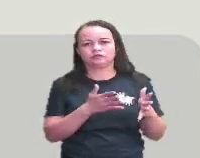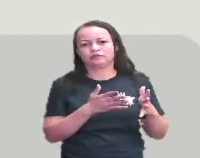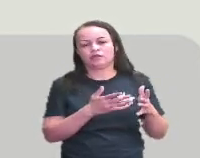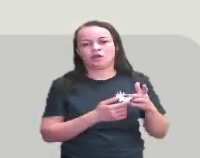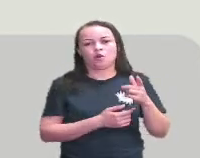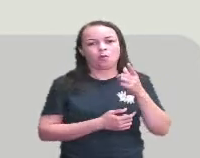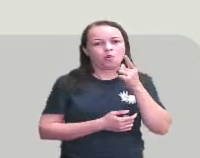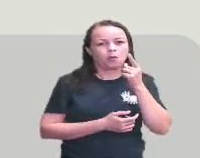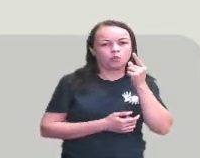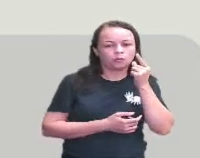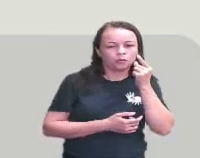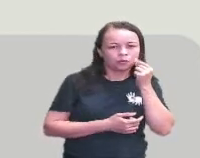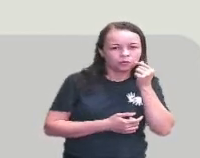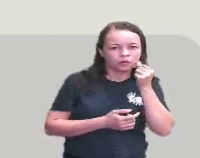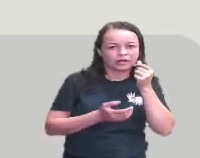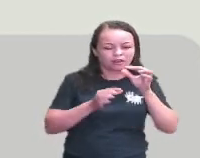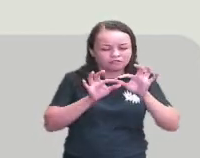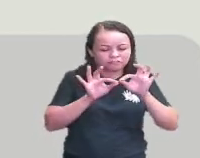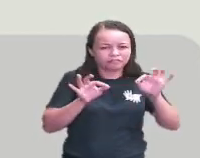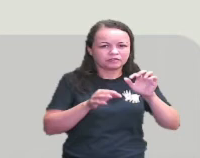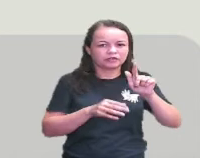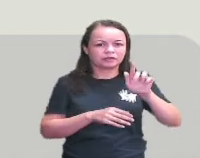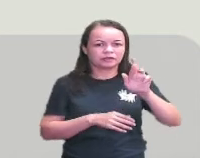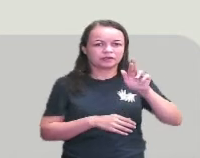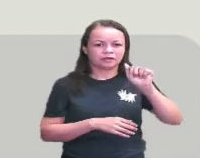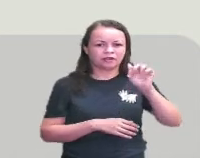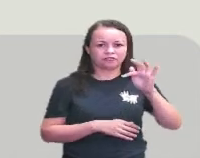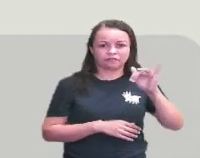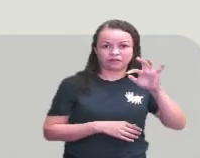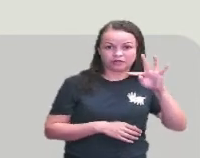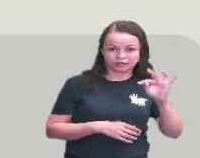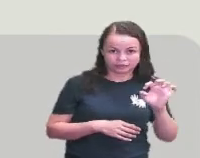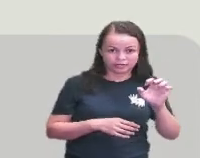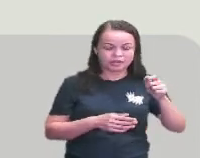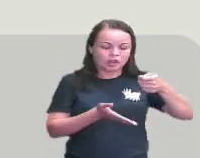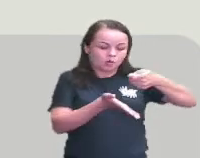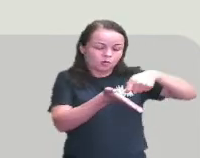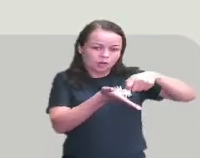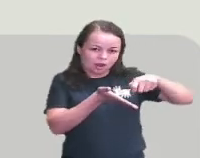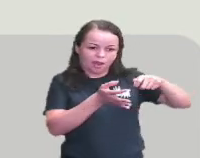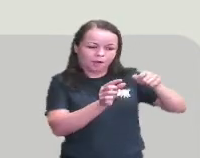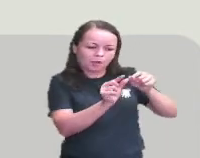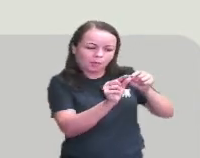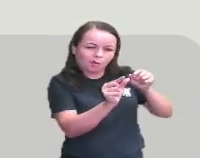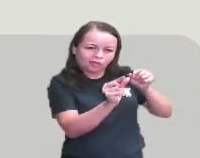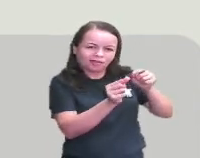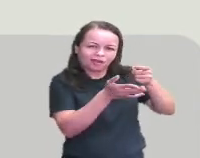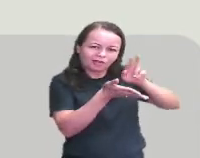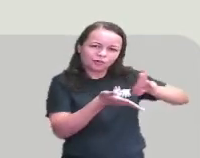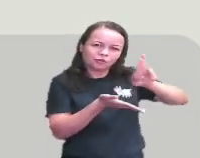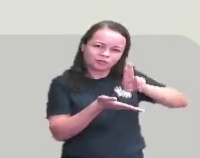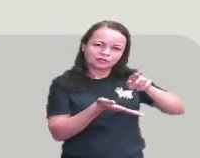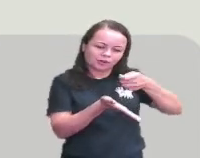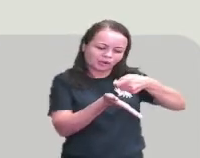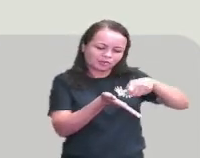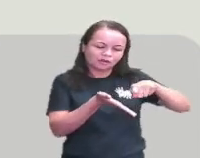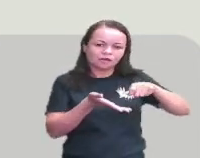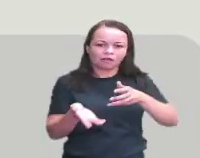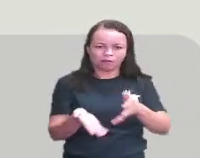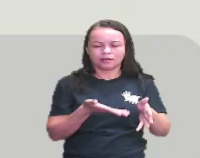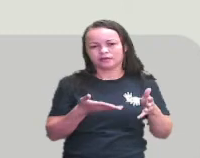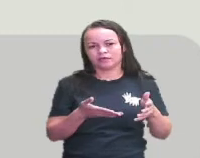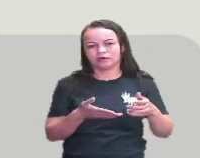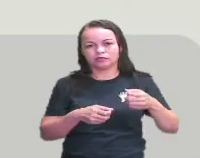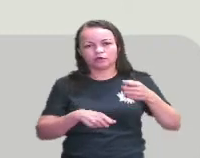é um material mole que pode ser usado para escrever. Grafite é a ponta do lápis que usamos. A substância mais dura que